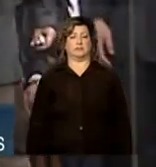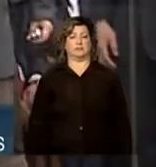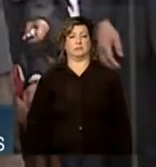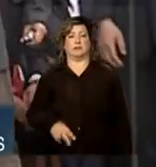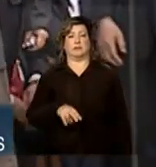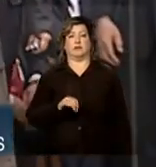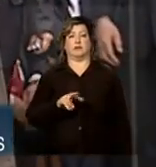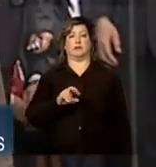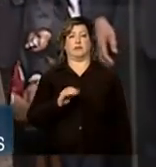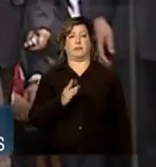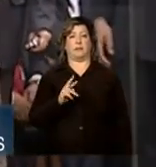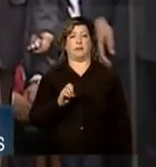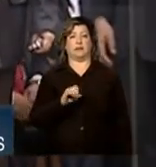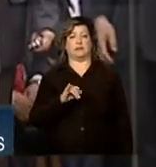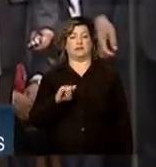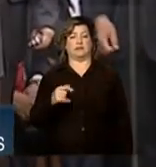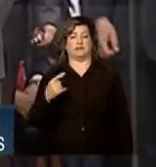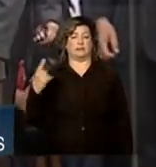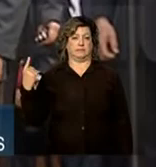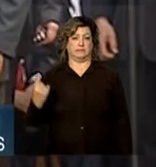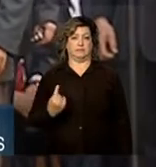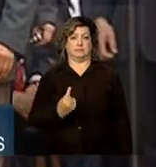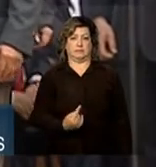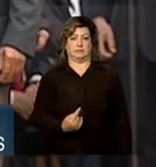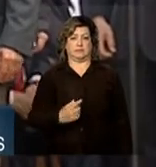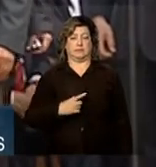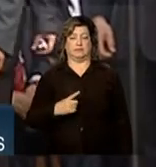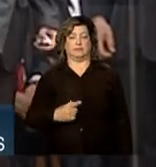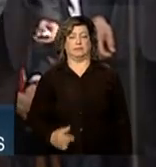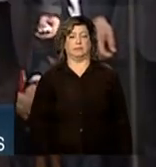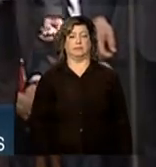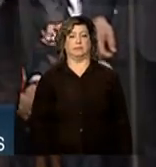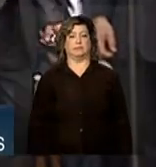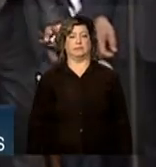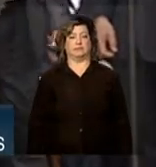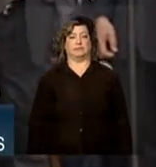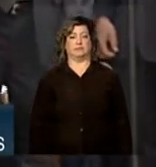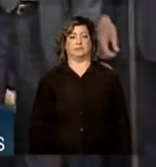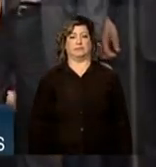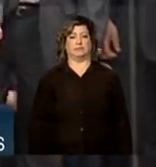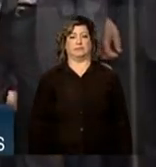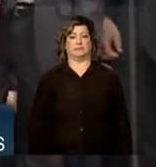Nova Brécia, Gilney Agostini.